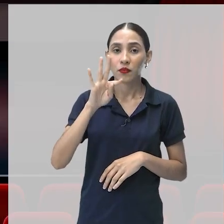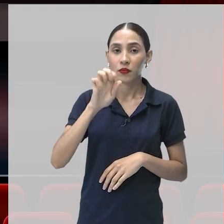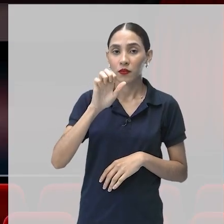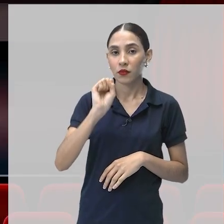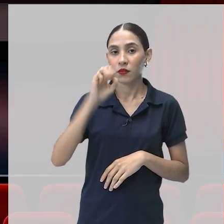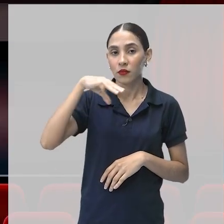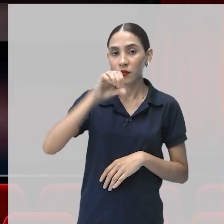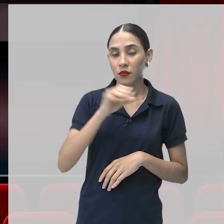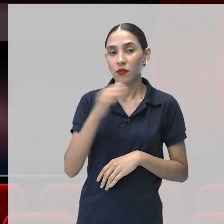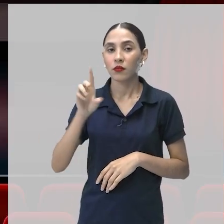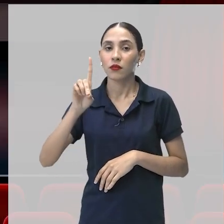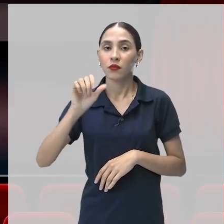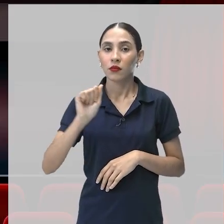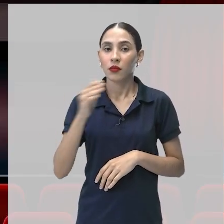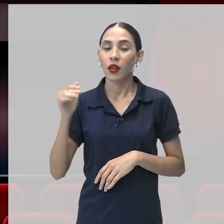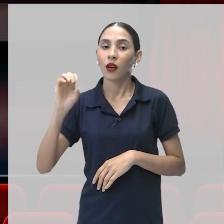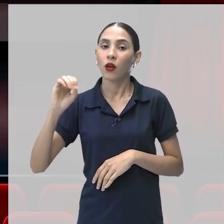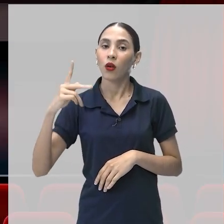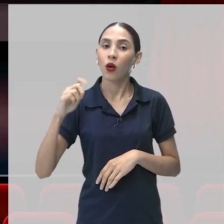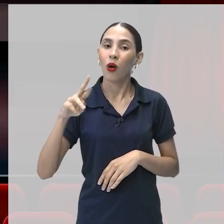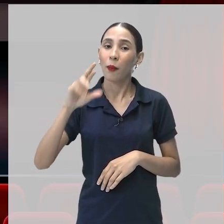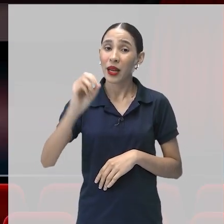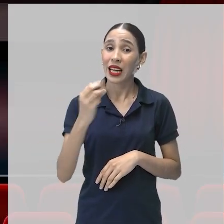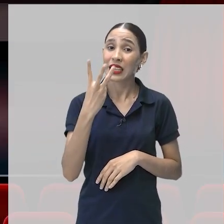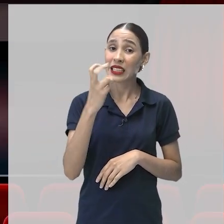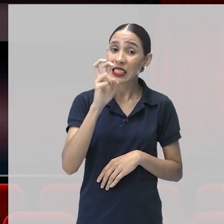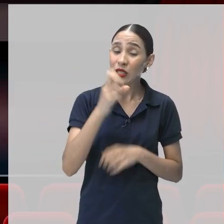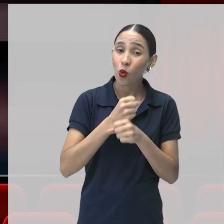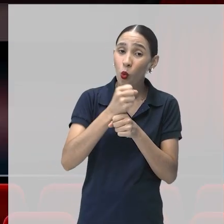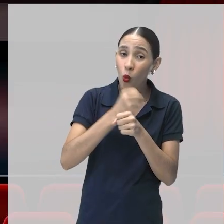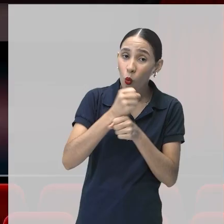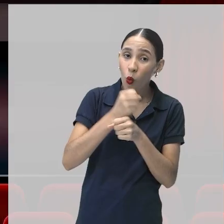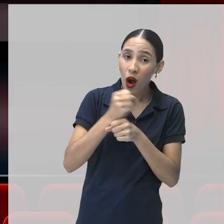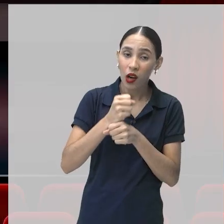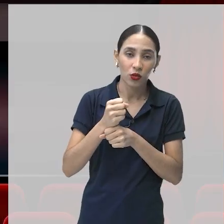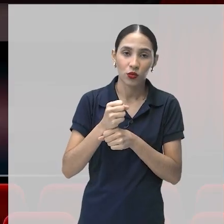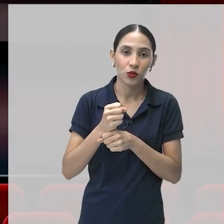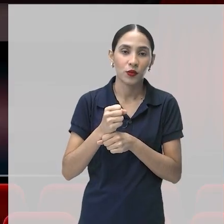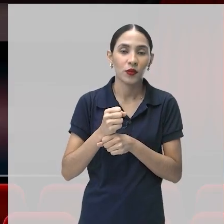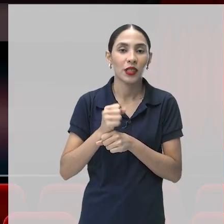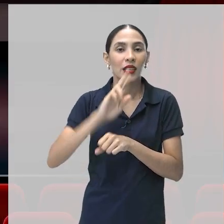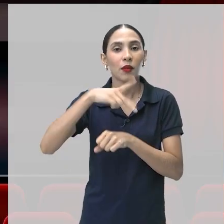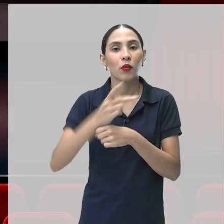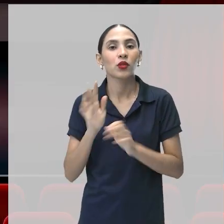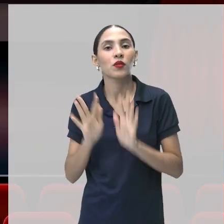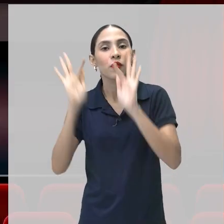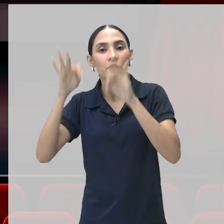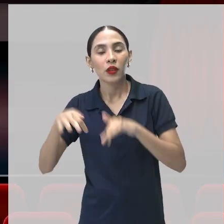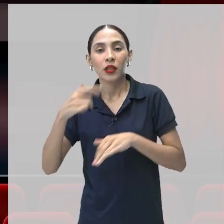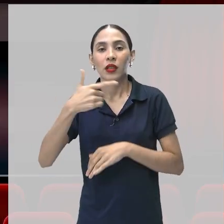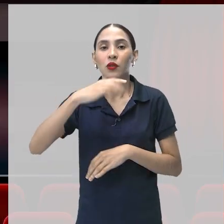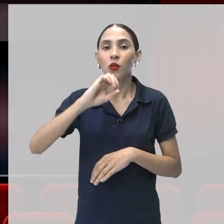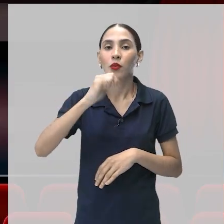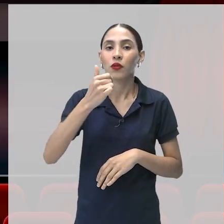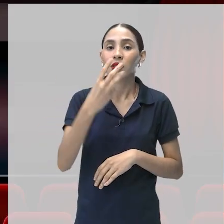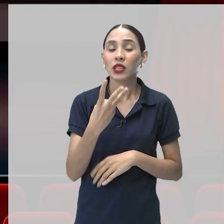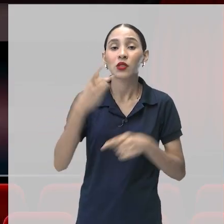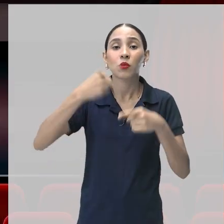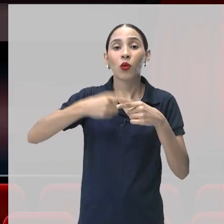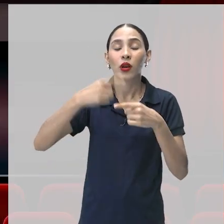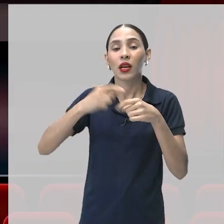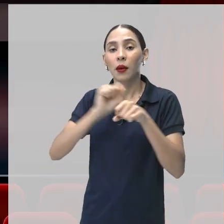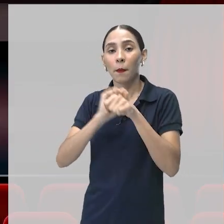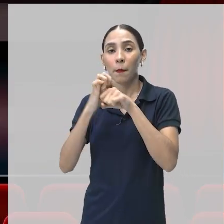em cartaz 35 anos e foi cancelado definitivamente em 2023 devido à